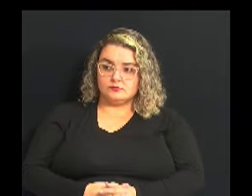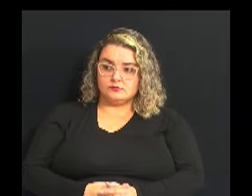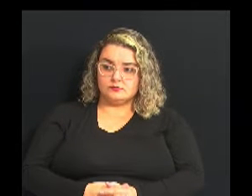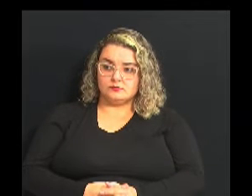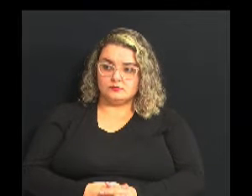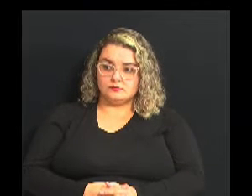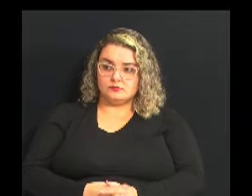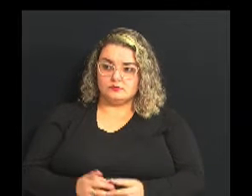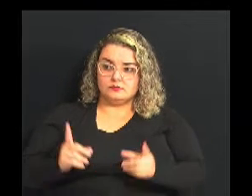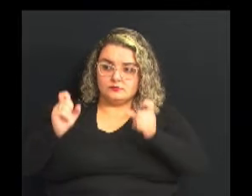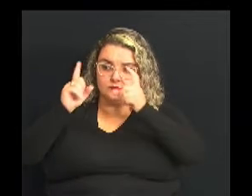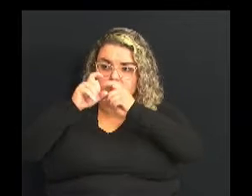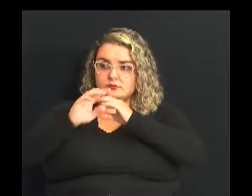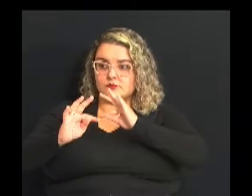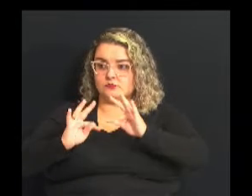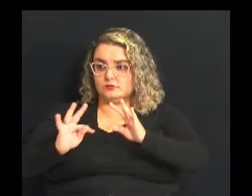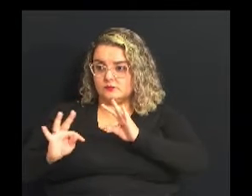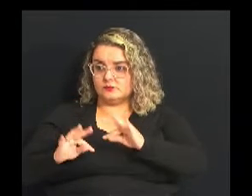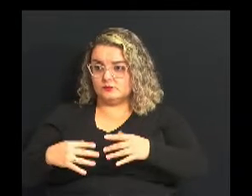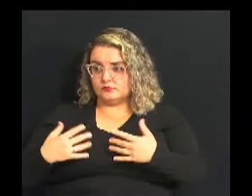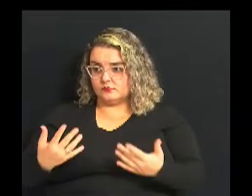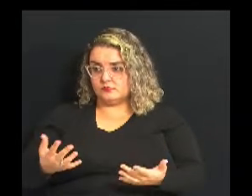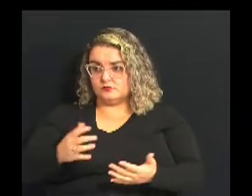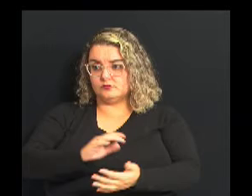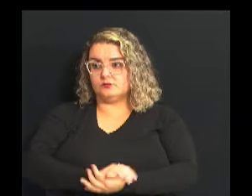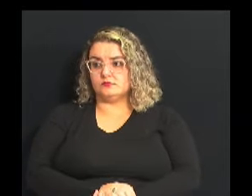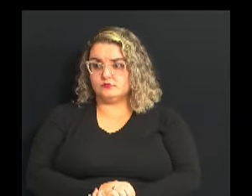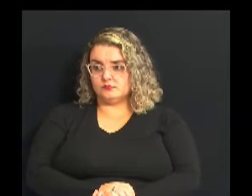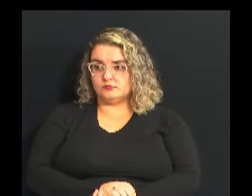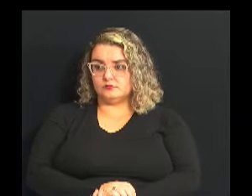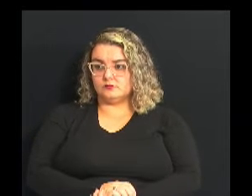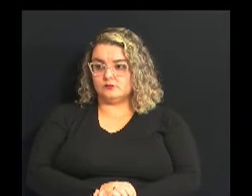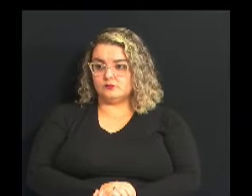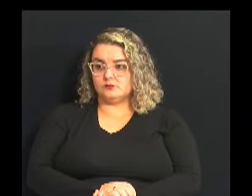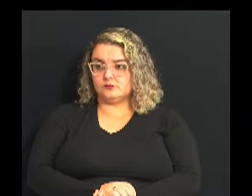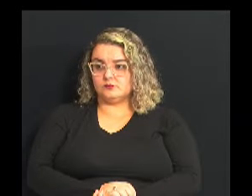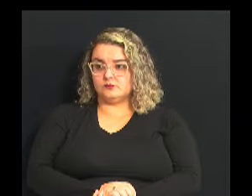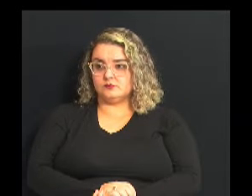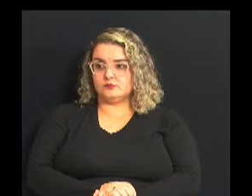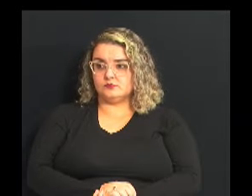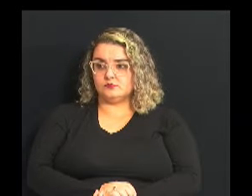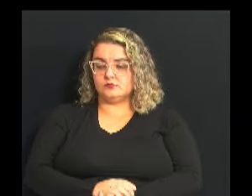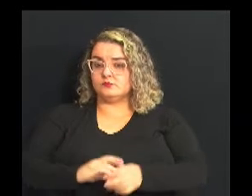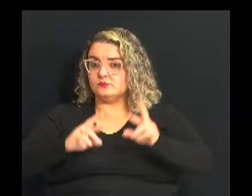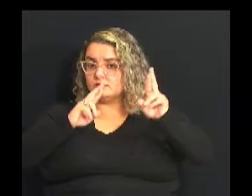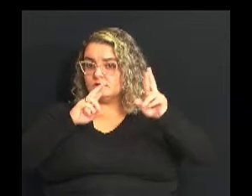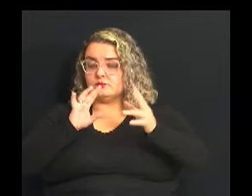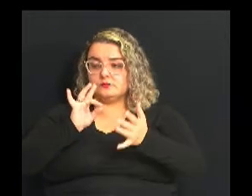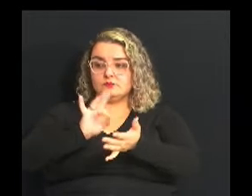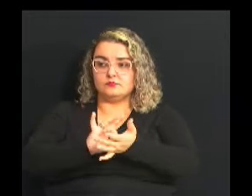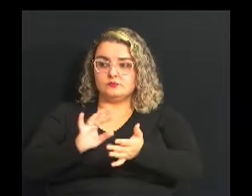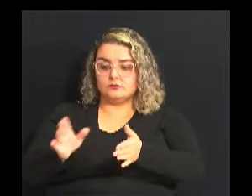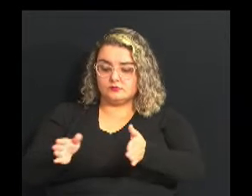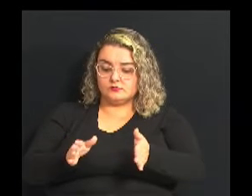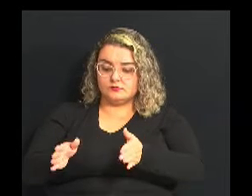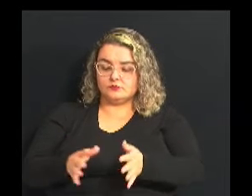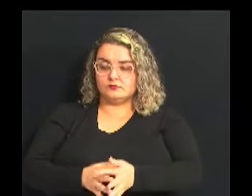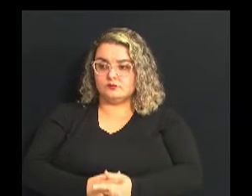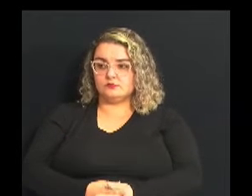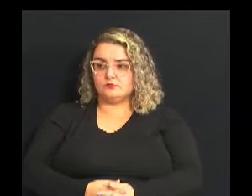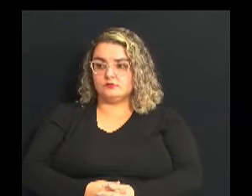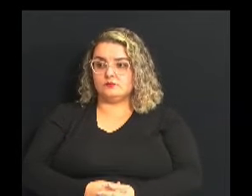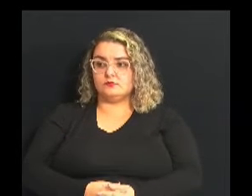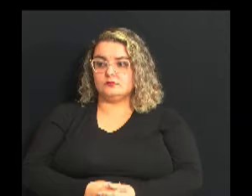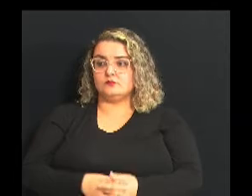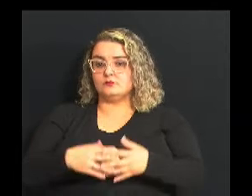dificuldades técnicas ou mesmo por expectativa e realidade da situação, né? Acaba